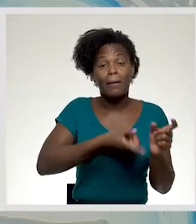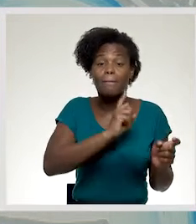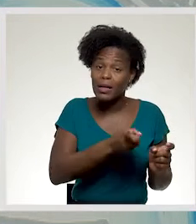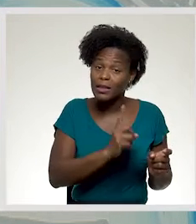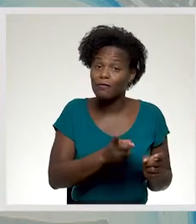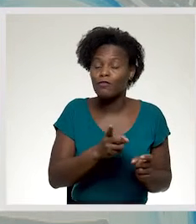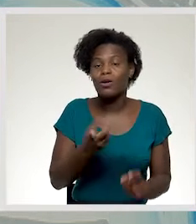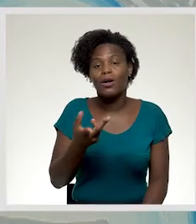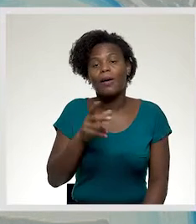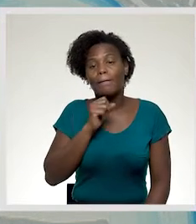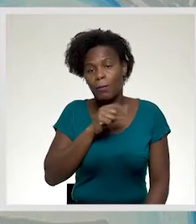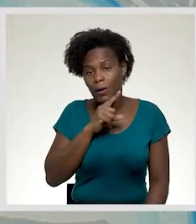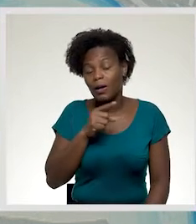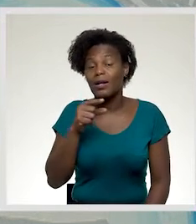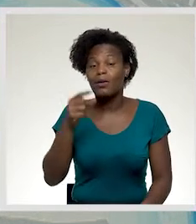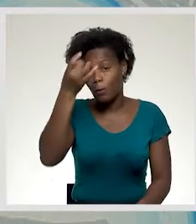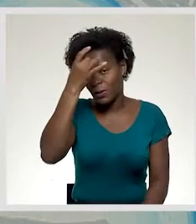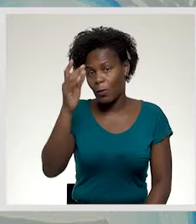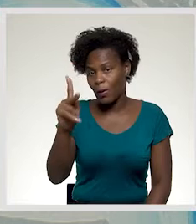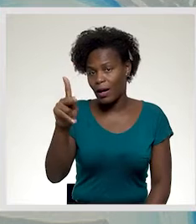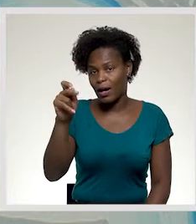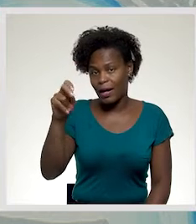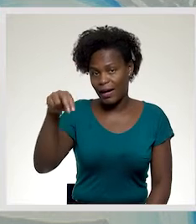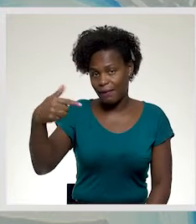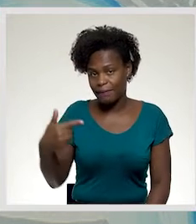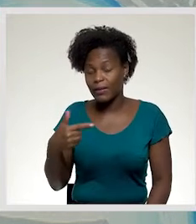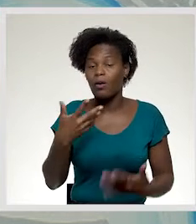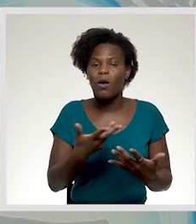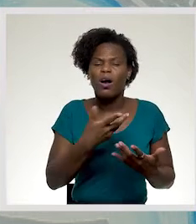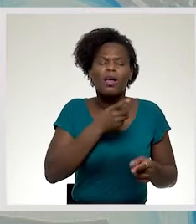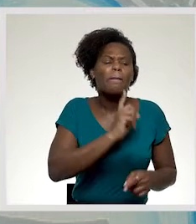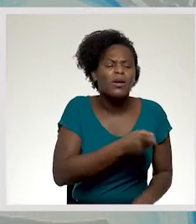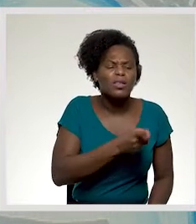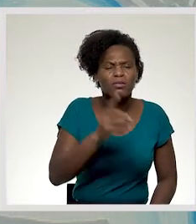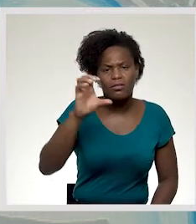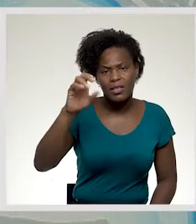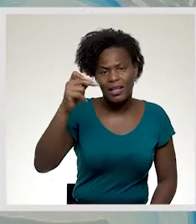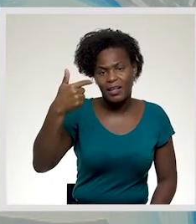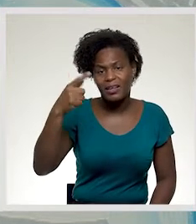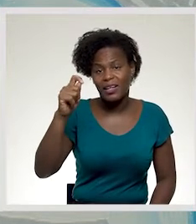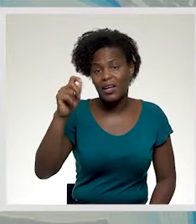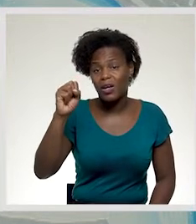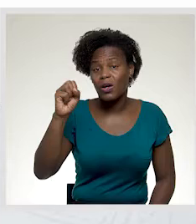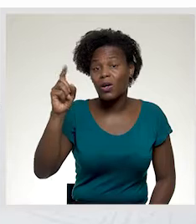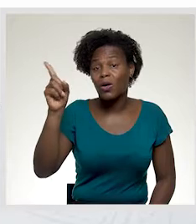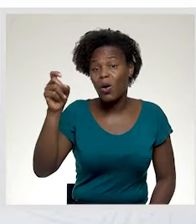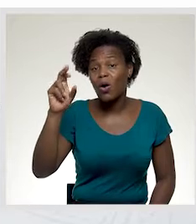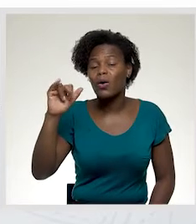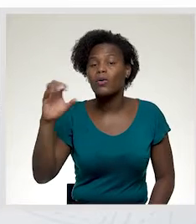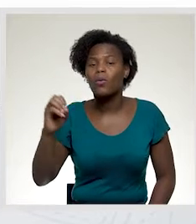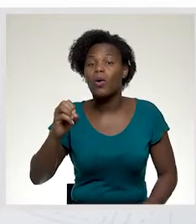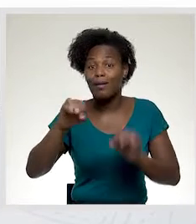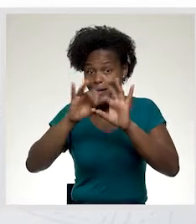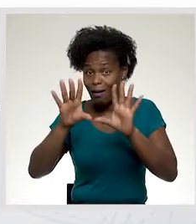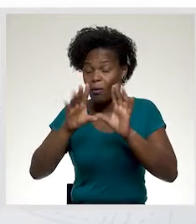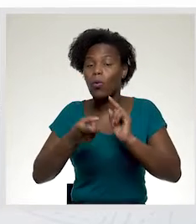hipotético, segundo Immanuel Kant. Vejamos agora, então, o que é imperativo categórico. Imperativo